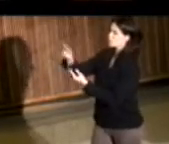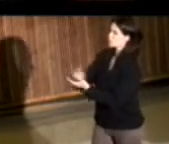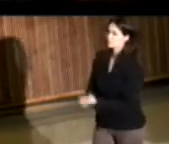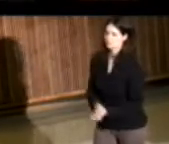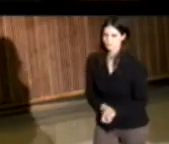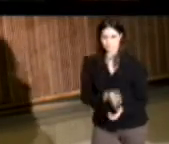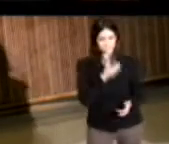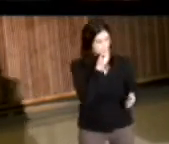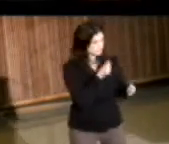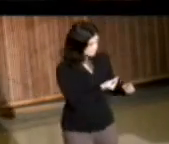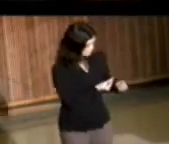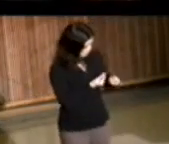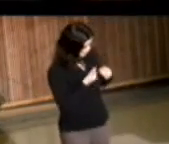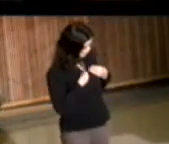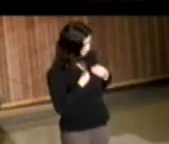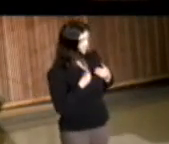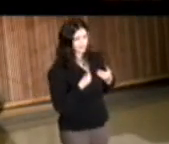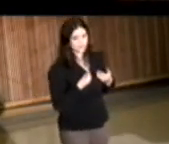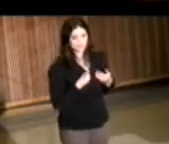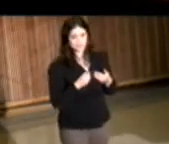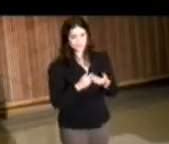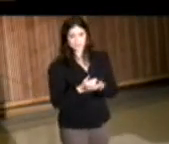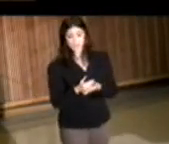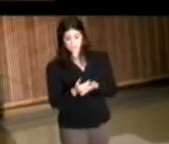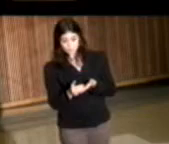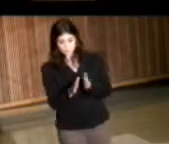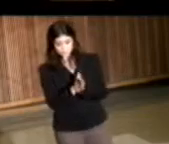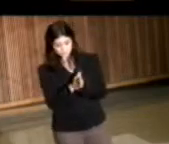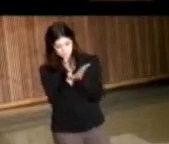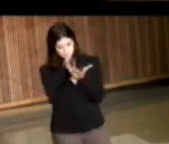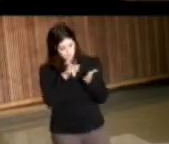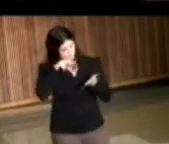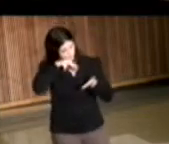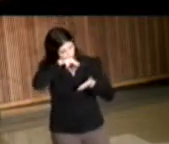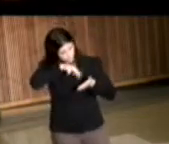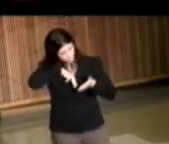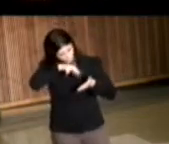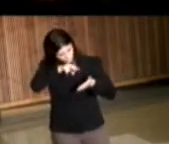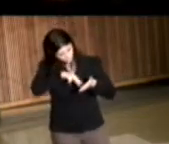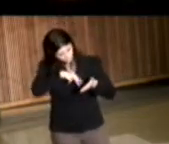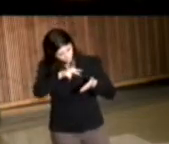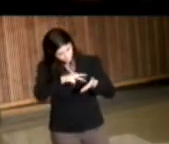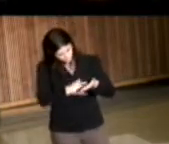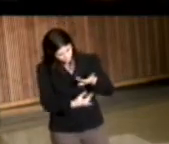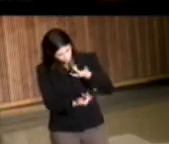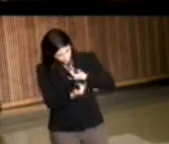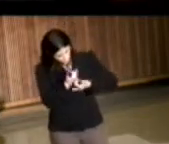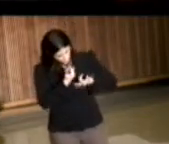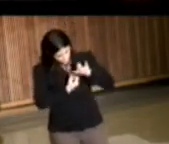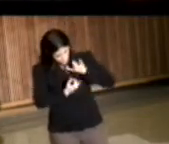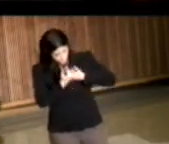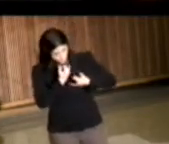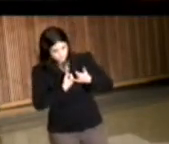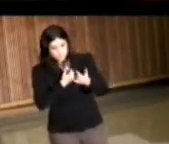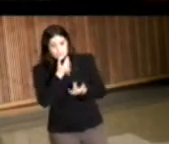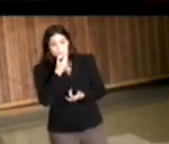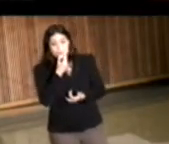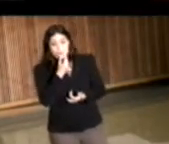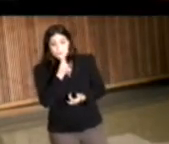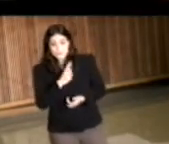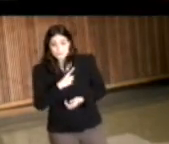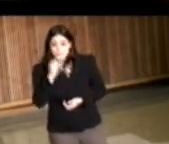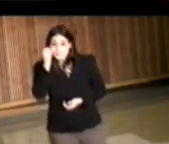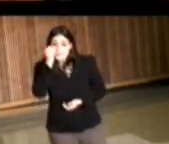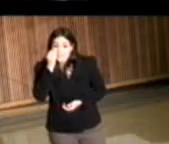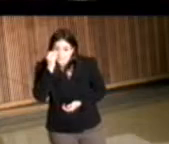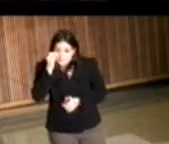aí foi a história que ele estava me contando. E eles começaram a ler, por causa desse Novo Testamento, esse senhor veio a ter uma experiência com o